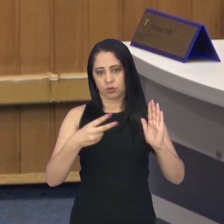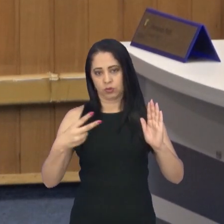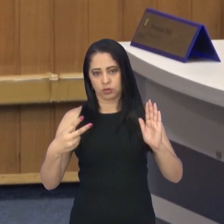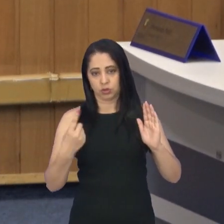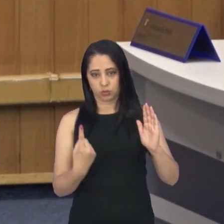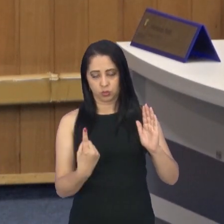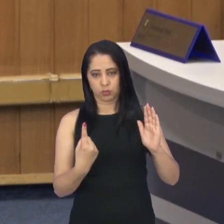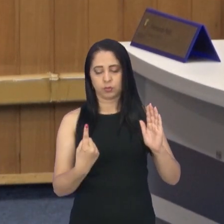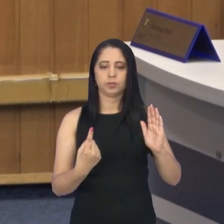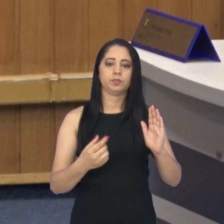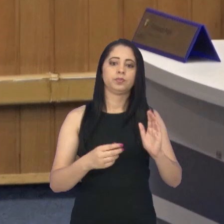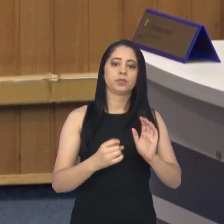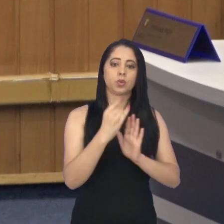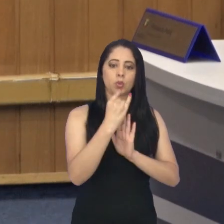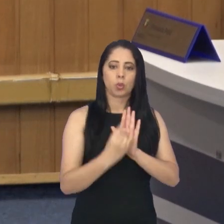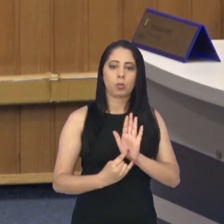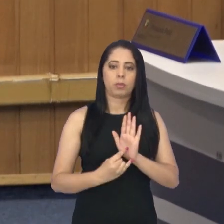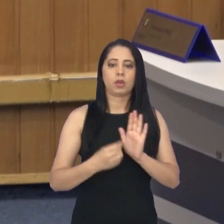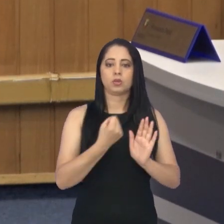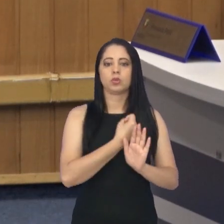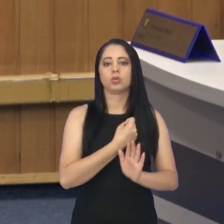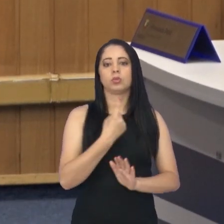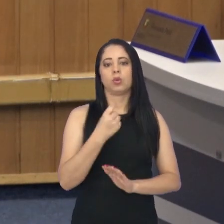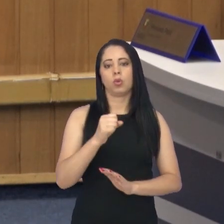492/2021, processo número